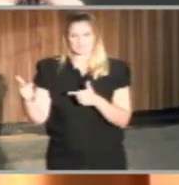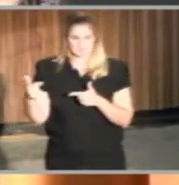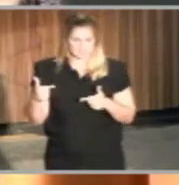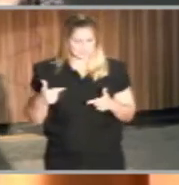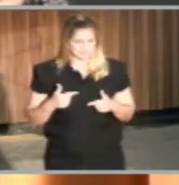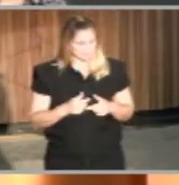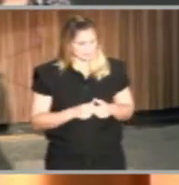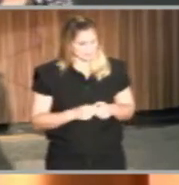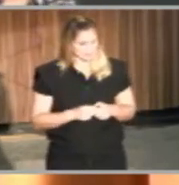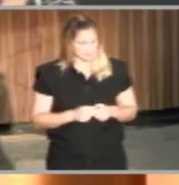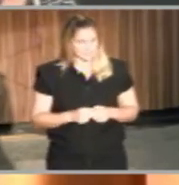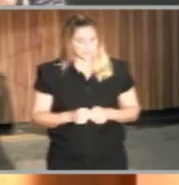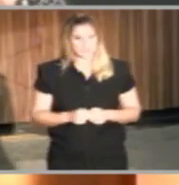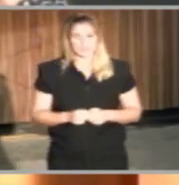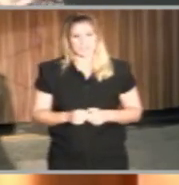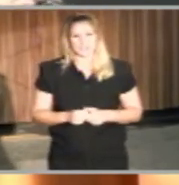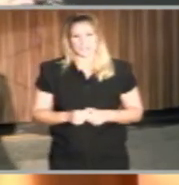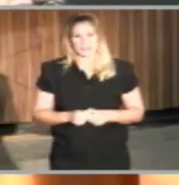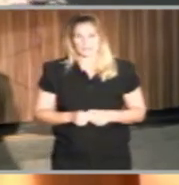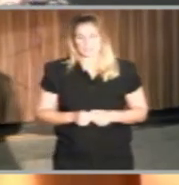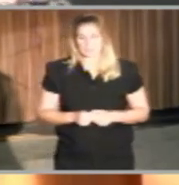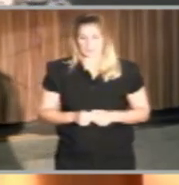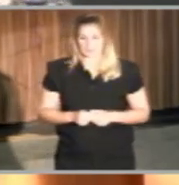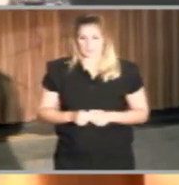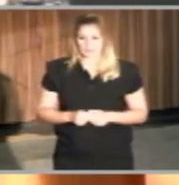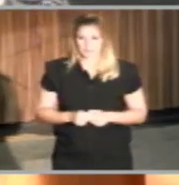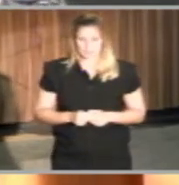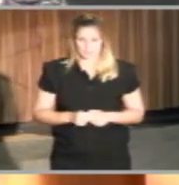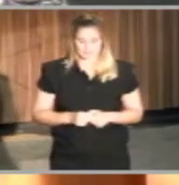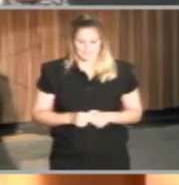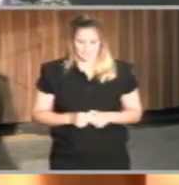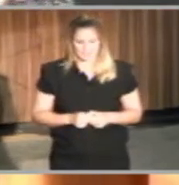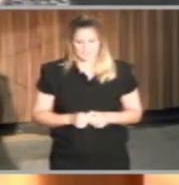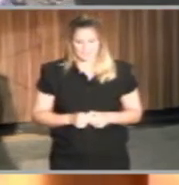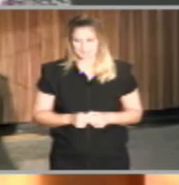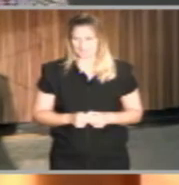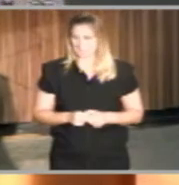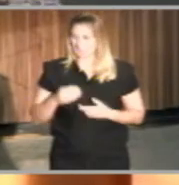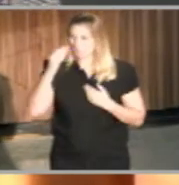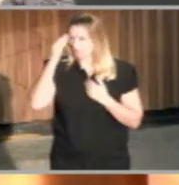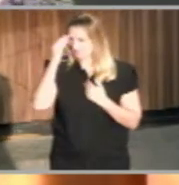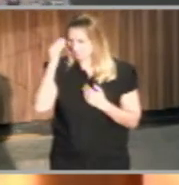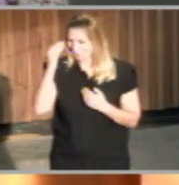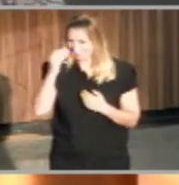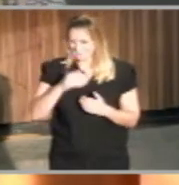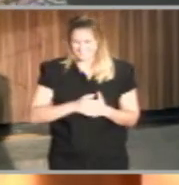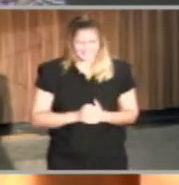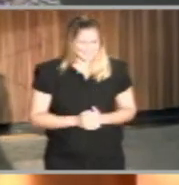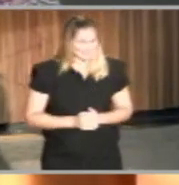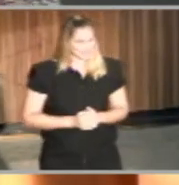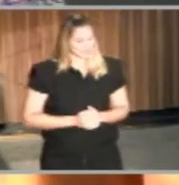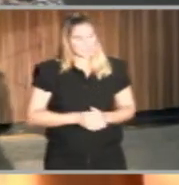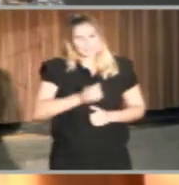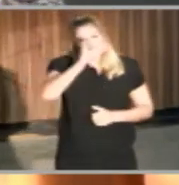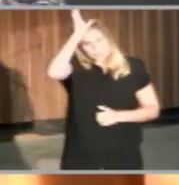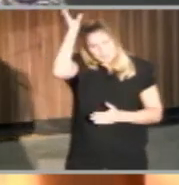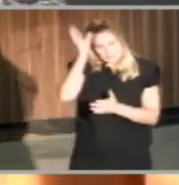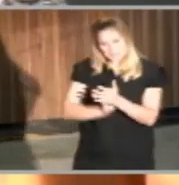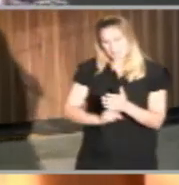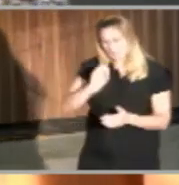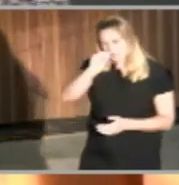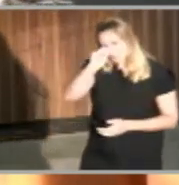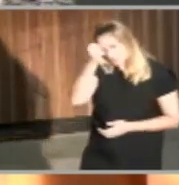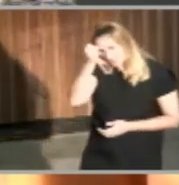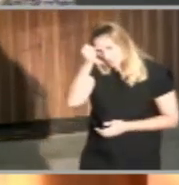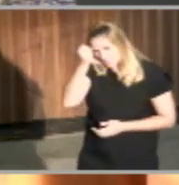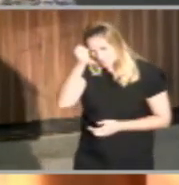você meditasse hoje em uma palavra do Senhor em Romanos 8. É uma palavra tão abençoadora e é bem o